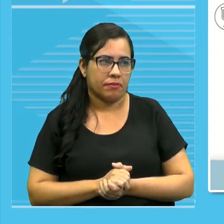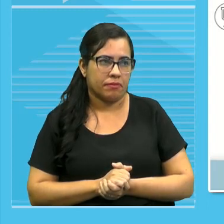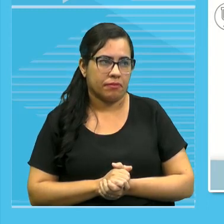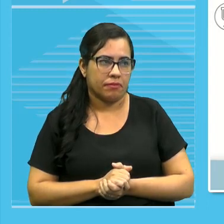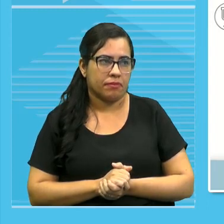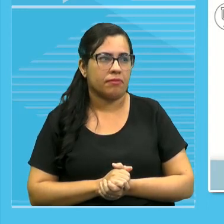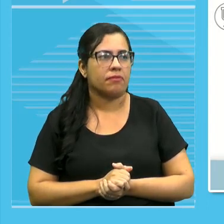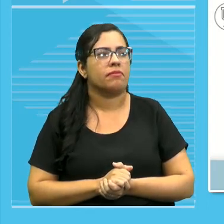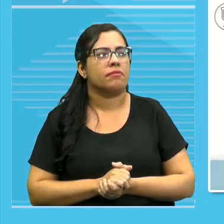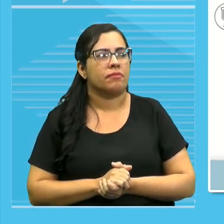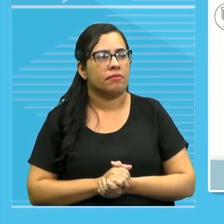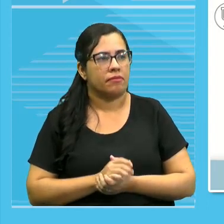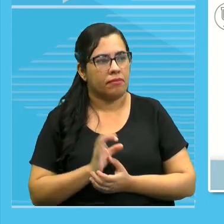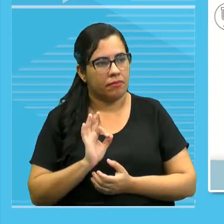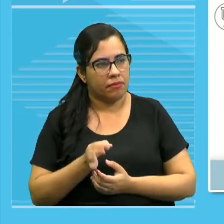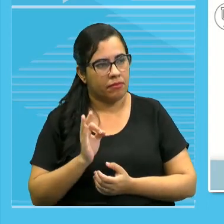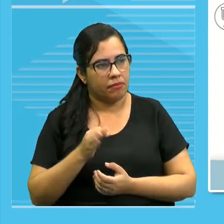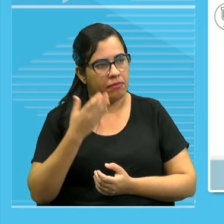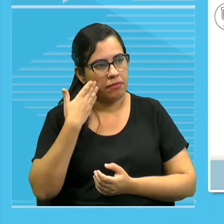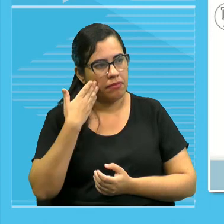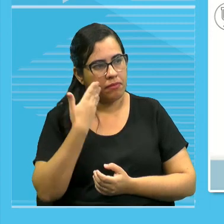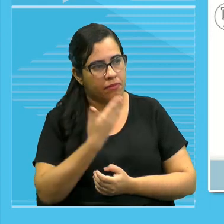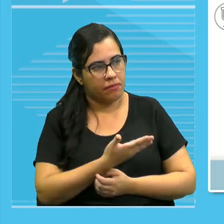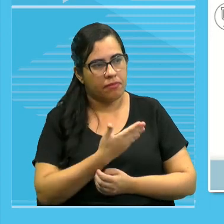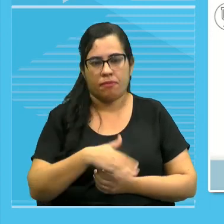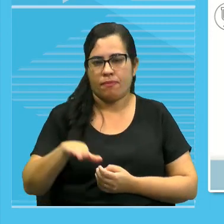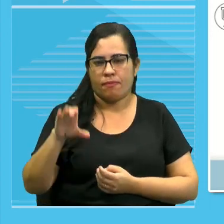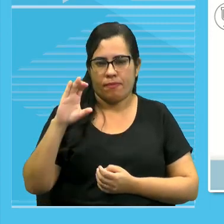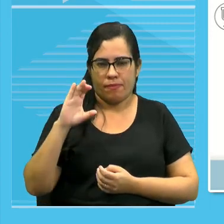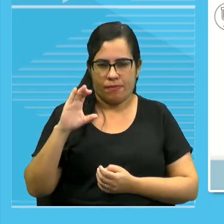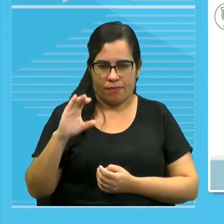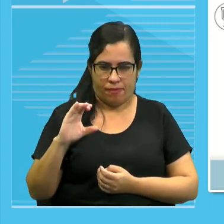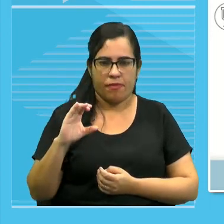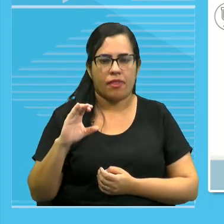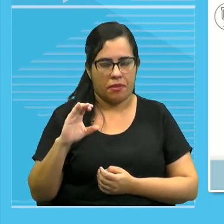modo o modo de produção